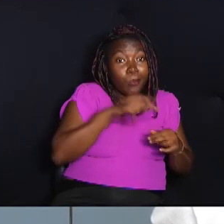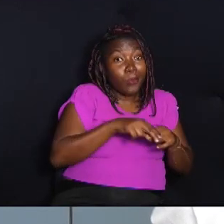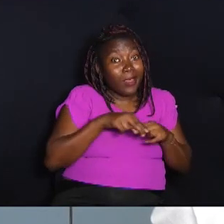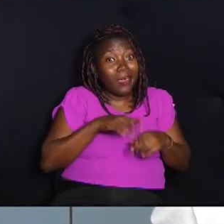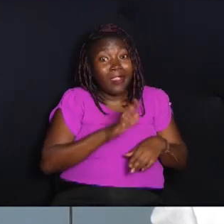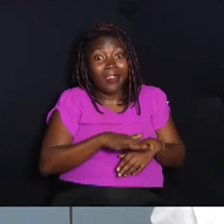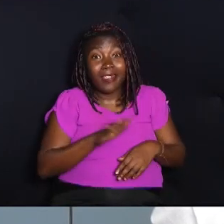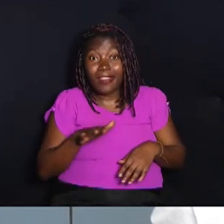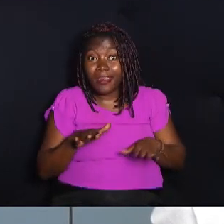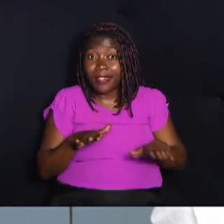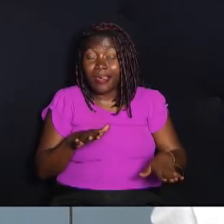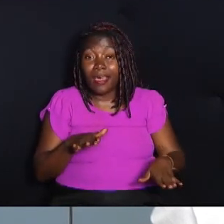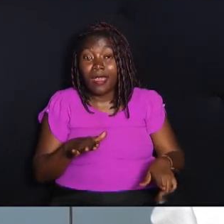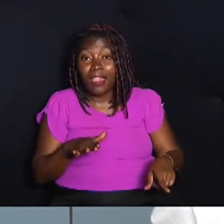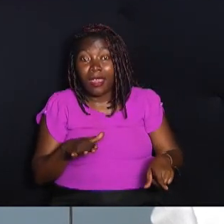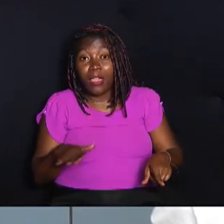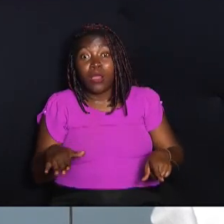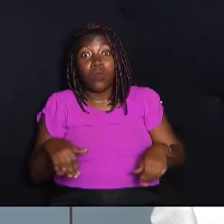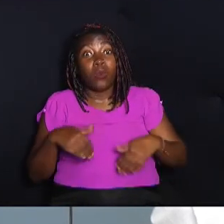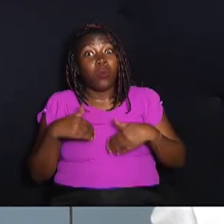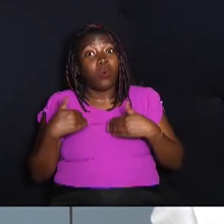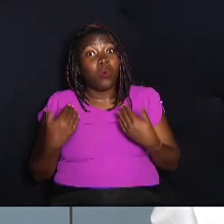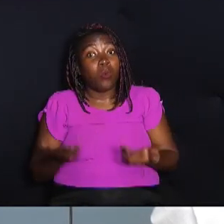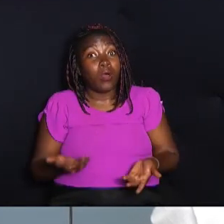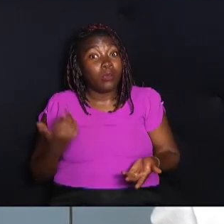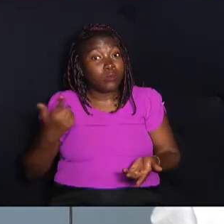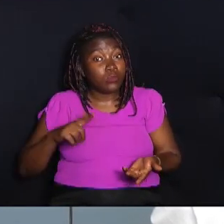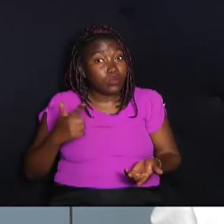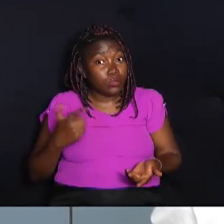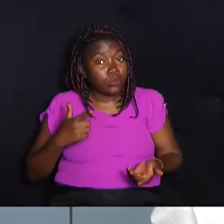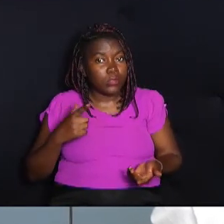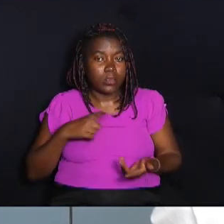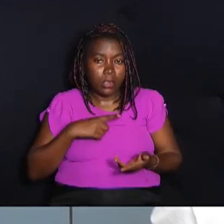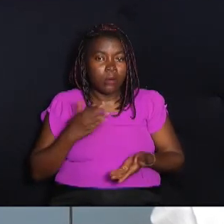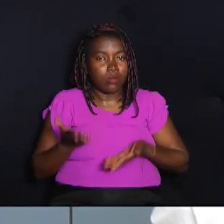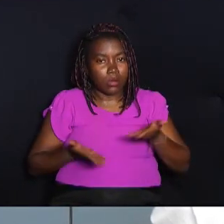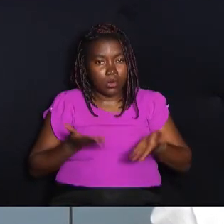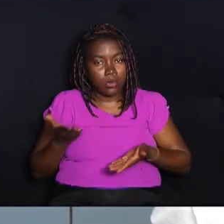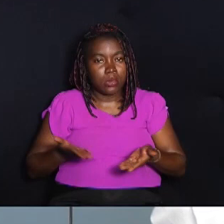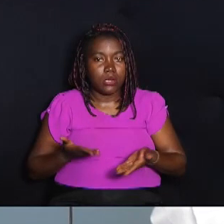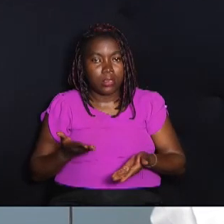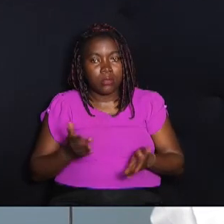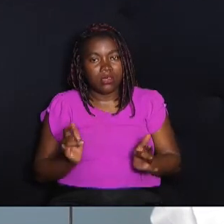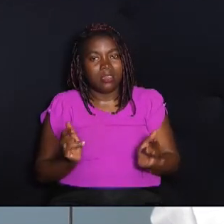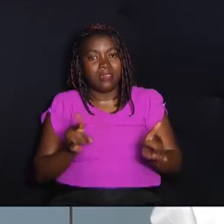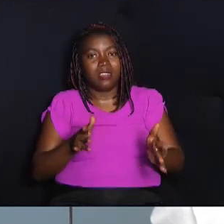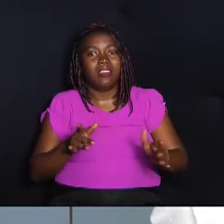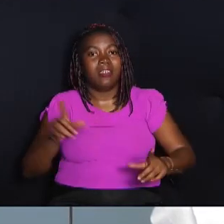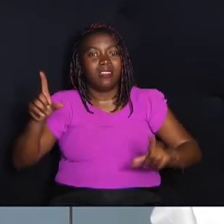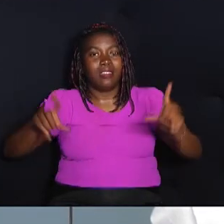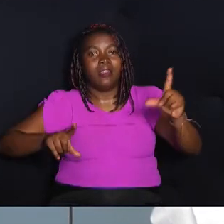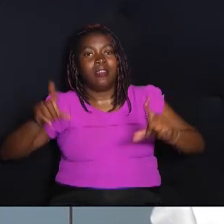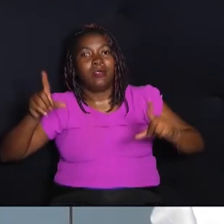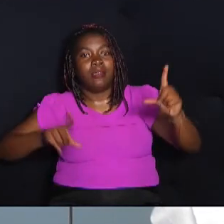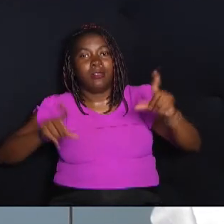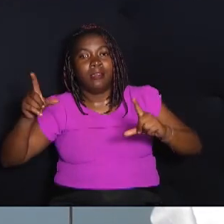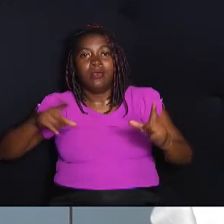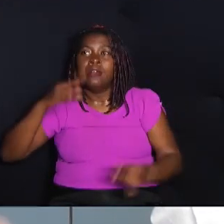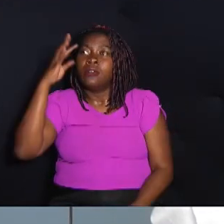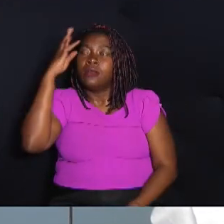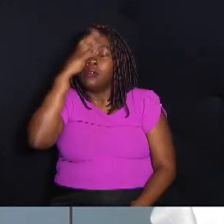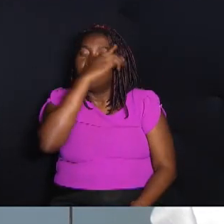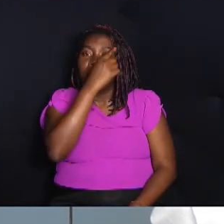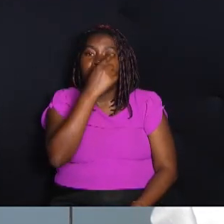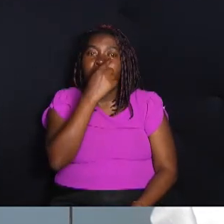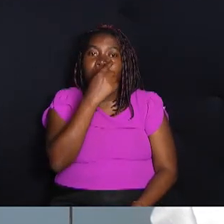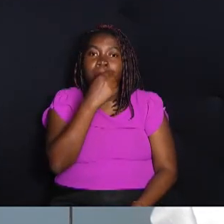criança, quando ela não está, e ela tem o cuidado de não ficar assistindo uma televisão, deixar a televisão para entreter a criança, para